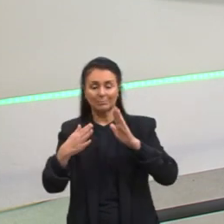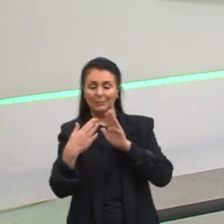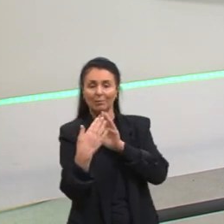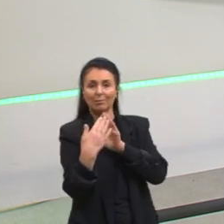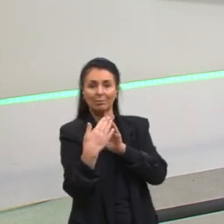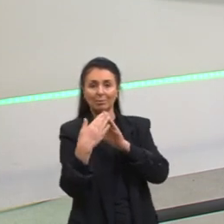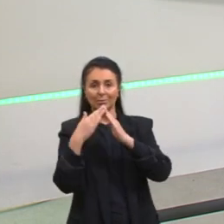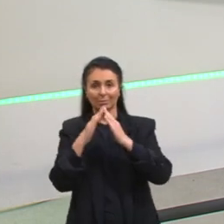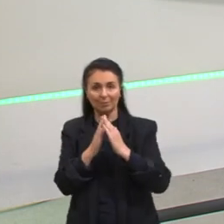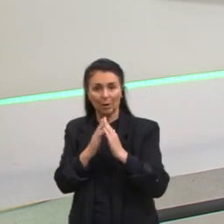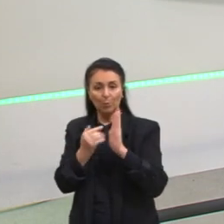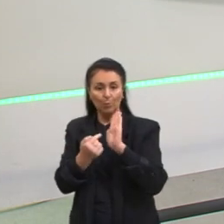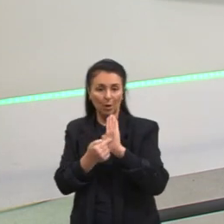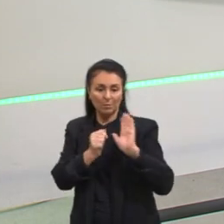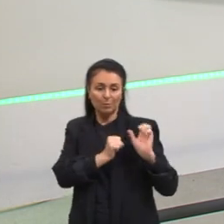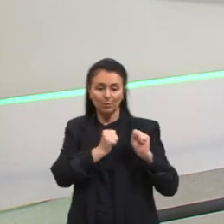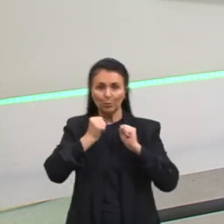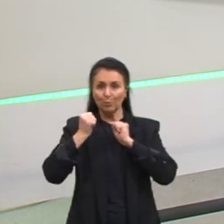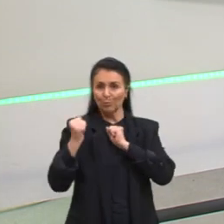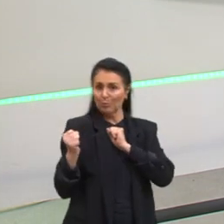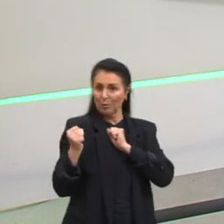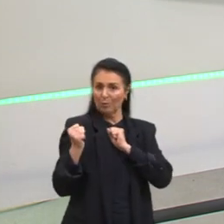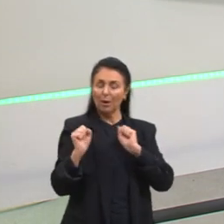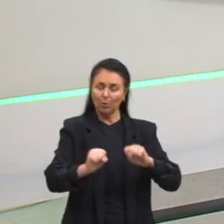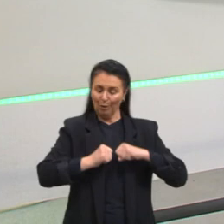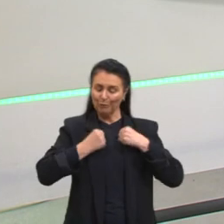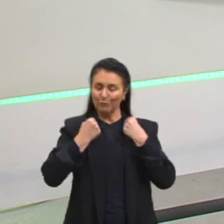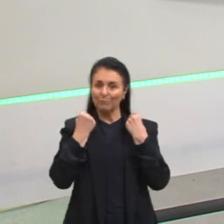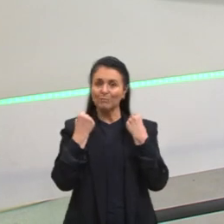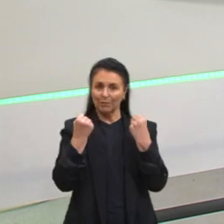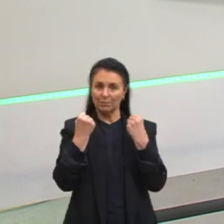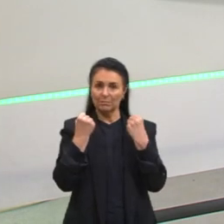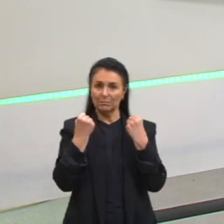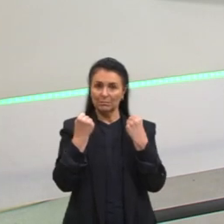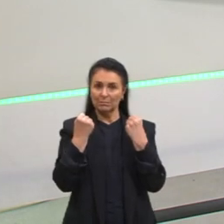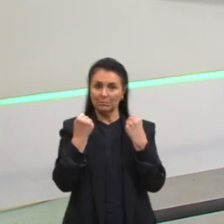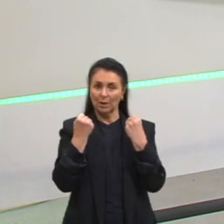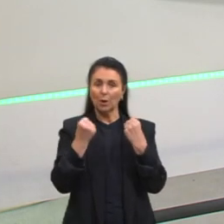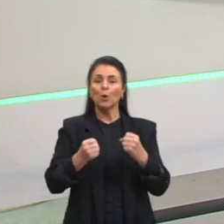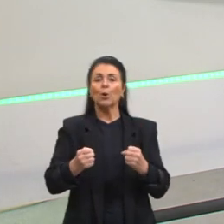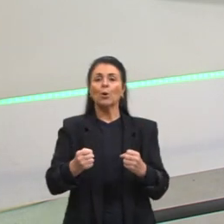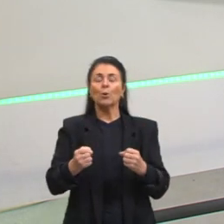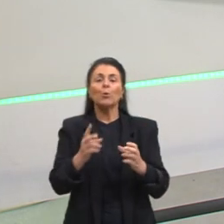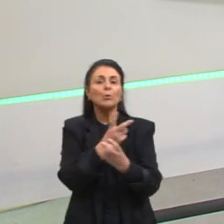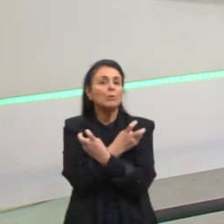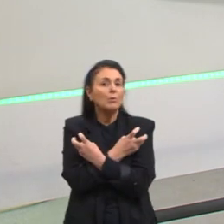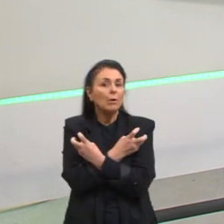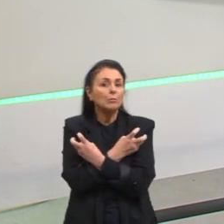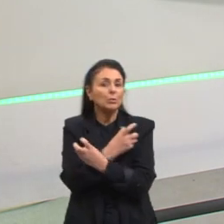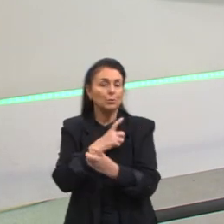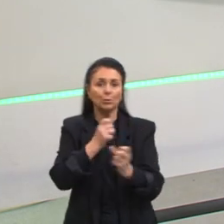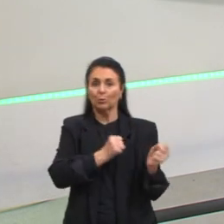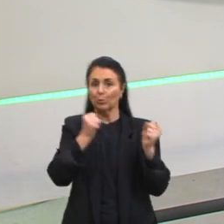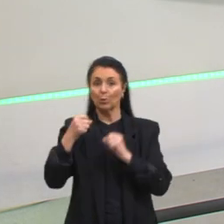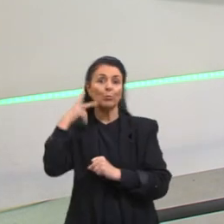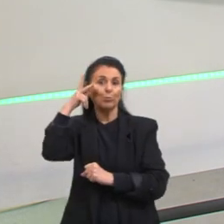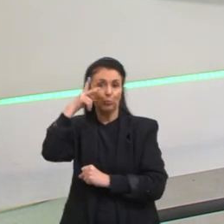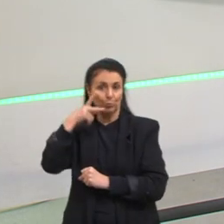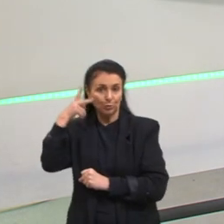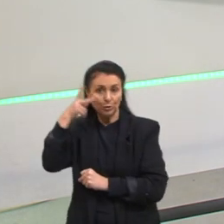demonstrando a sua imponência tô mostrando a sua força é uma vez que os faraós tinham todo o poder